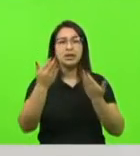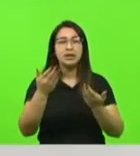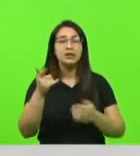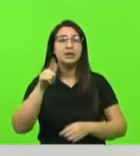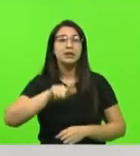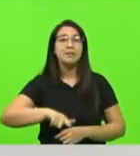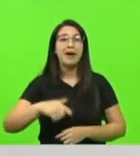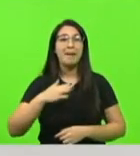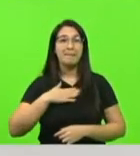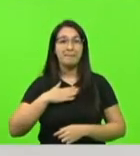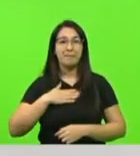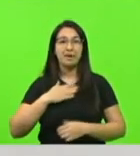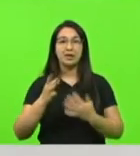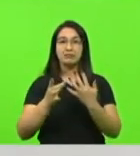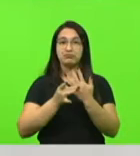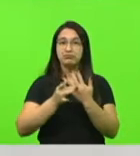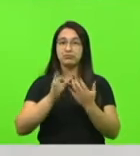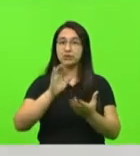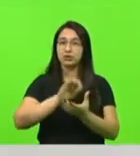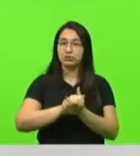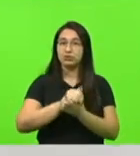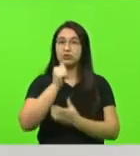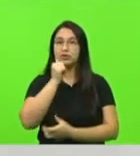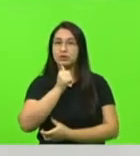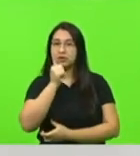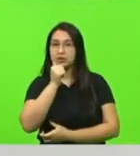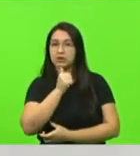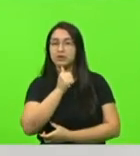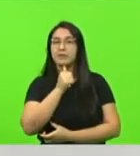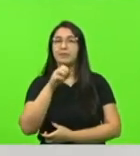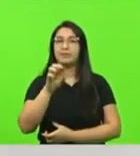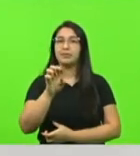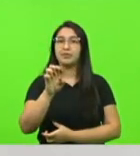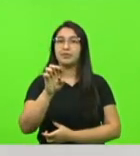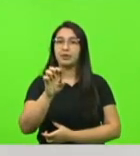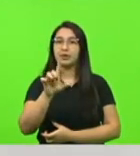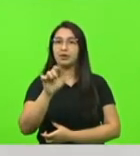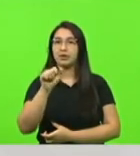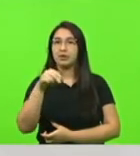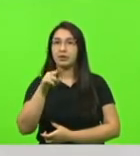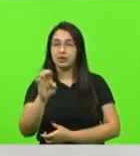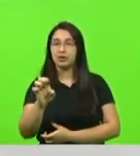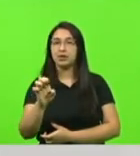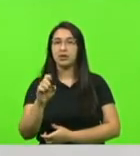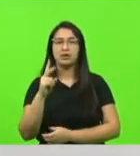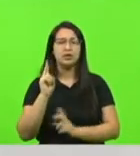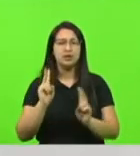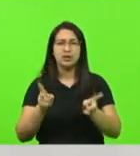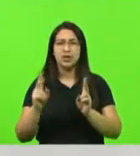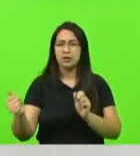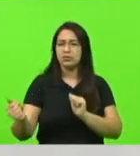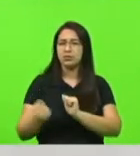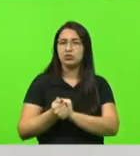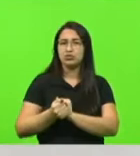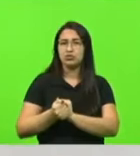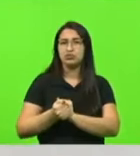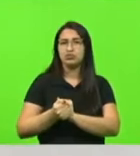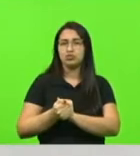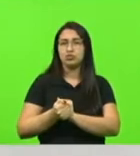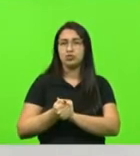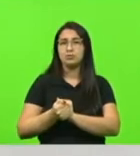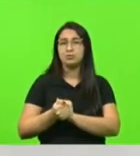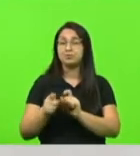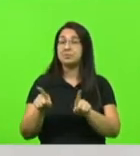minha esposa, Elaine Casas, porque esteve sempre ao meu lado, inclusive no pleito eleitoral